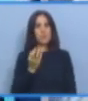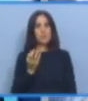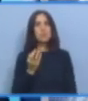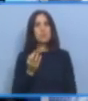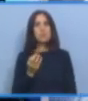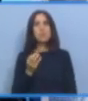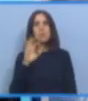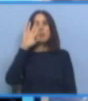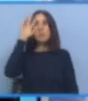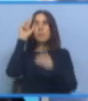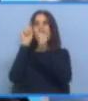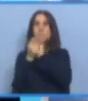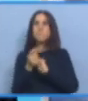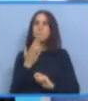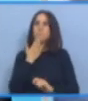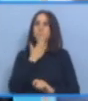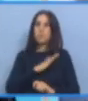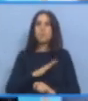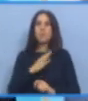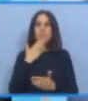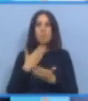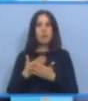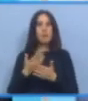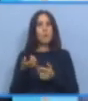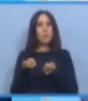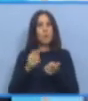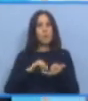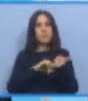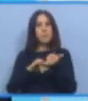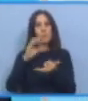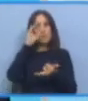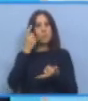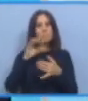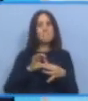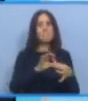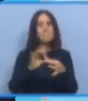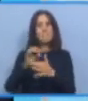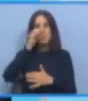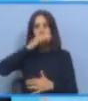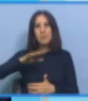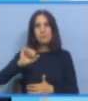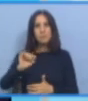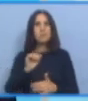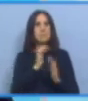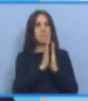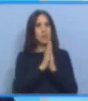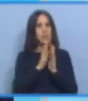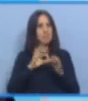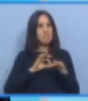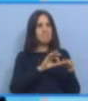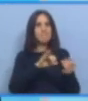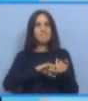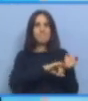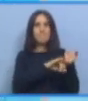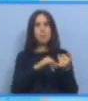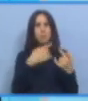as alterações climáticas, felizmente, têm unido organizações não governamentais de ambiente, organizações religiosas